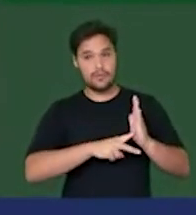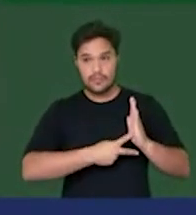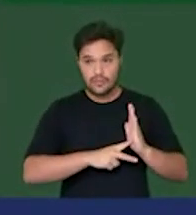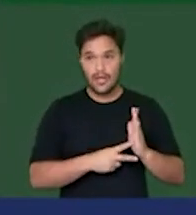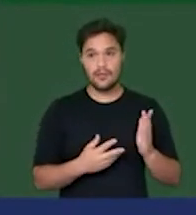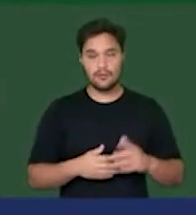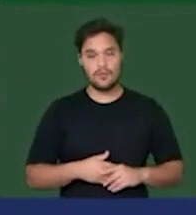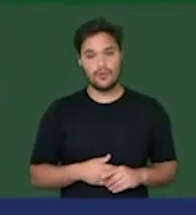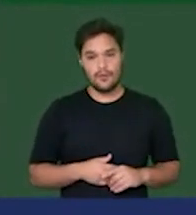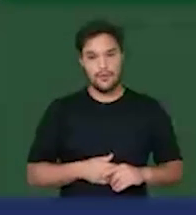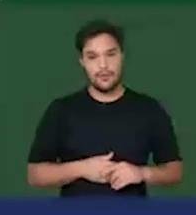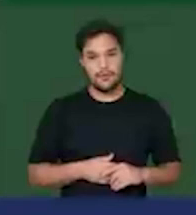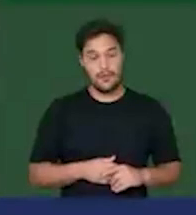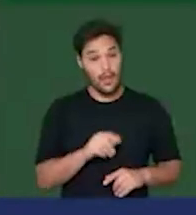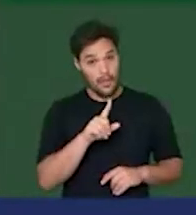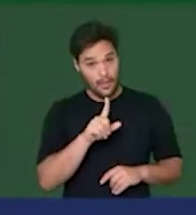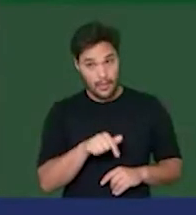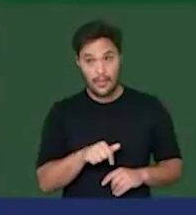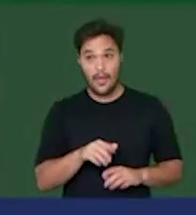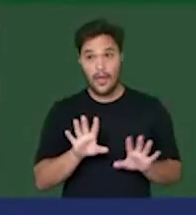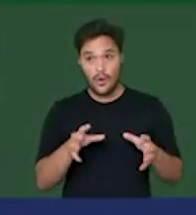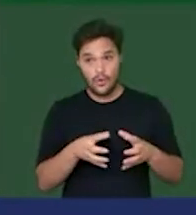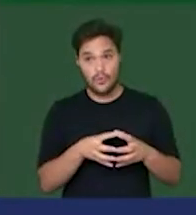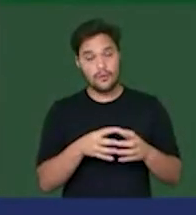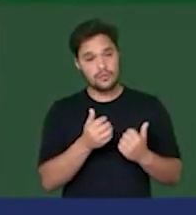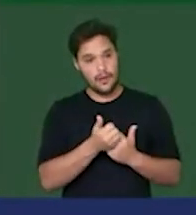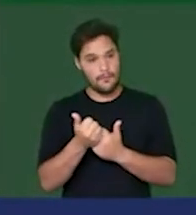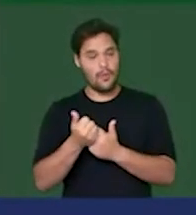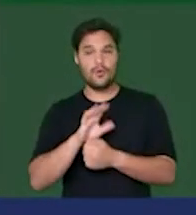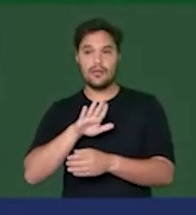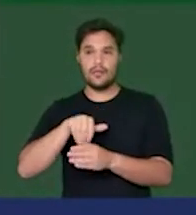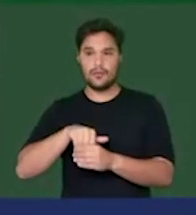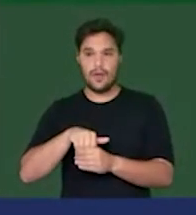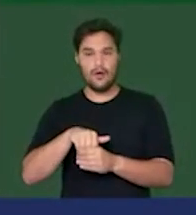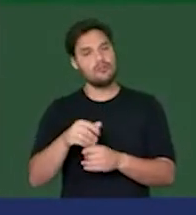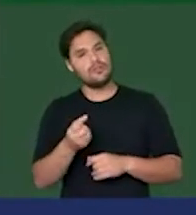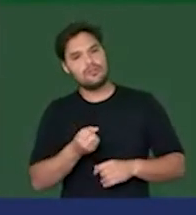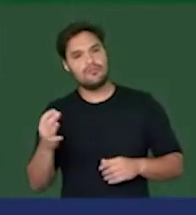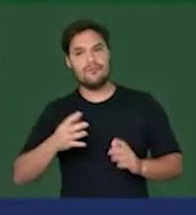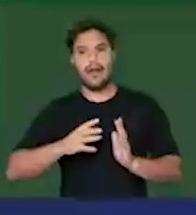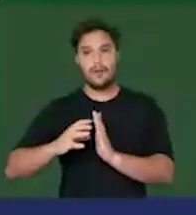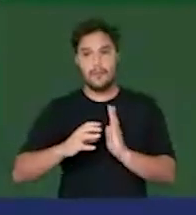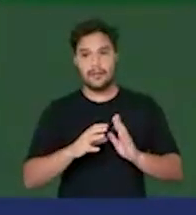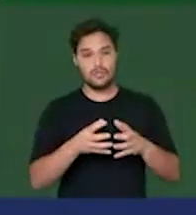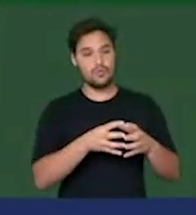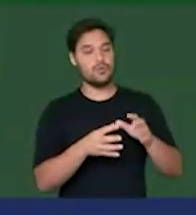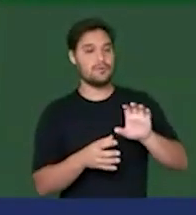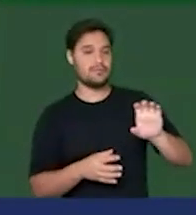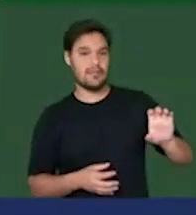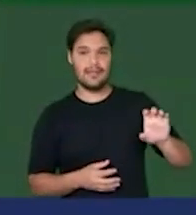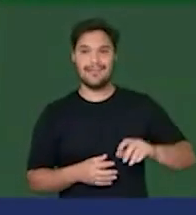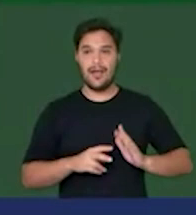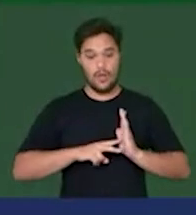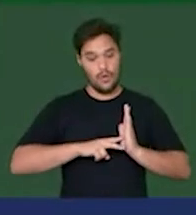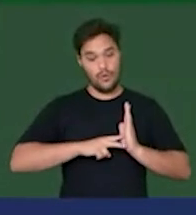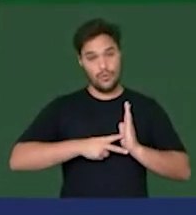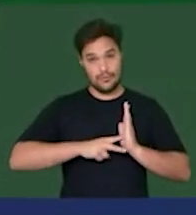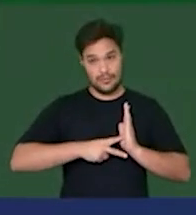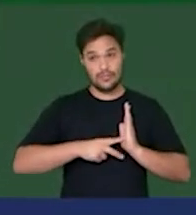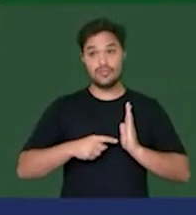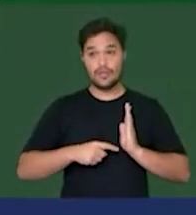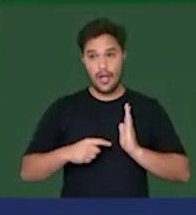sindicatos, que inclusive são parte da base de apoio eleitoral de muitos dos partidos de esquerda. Os